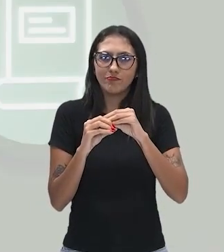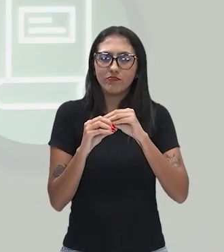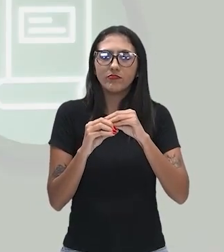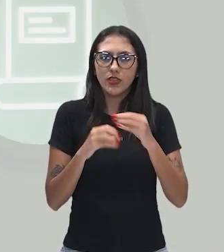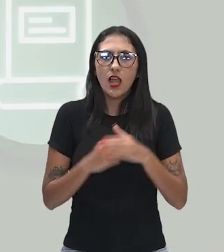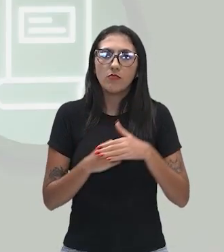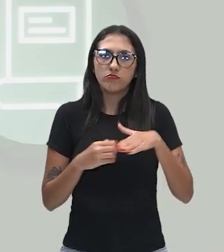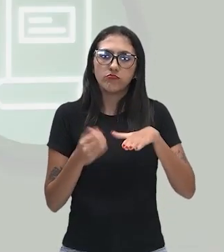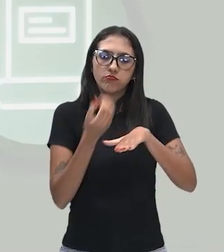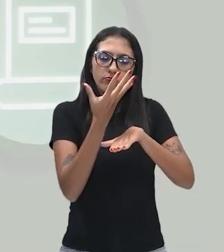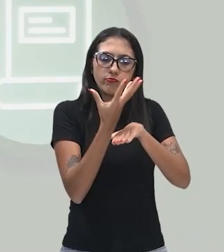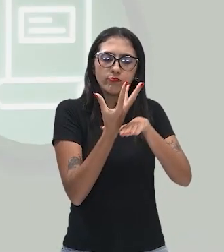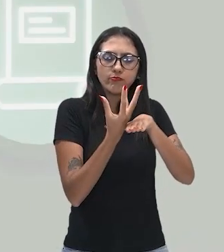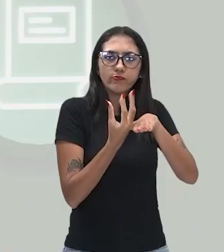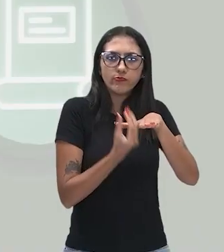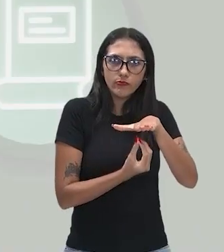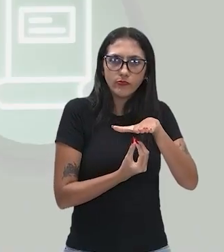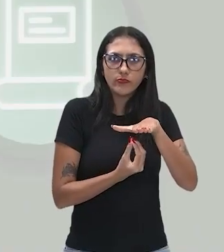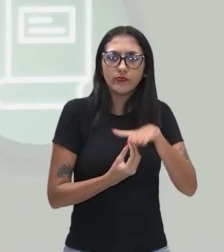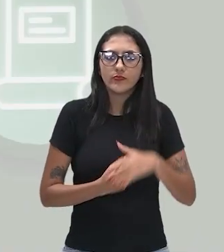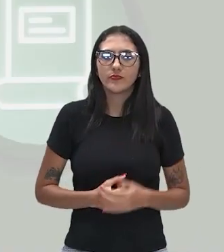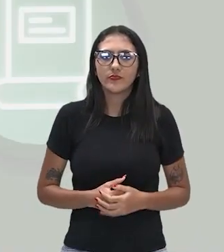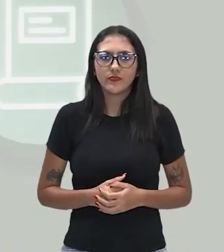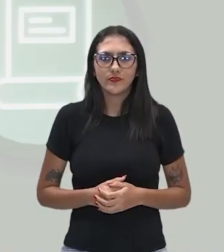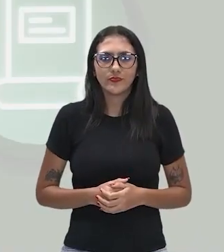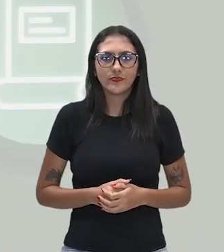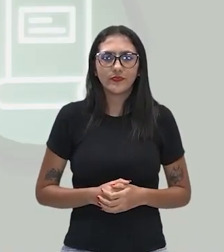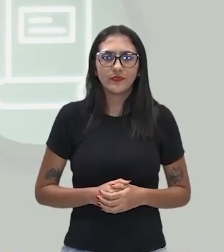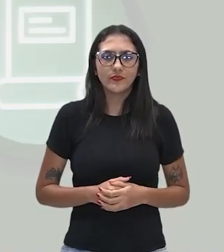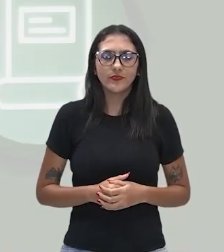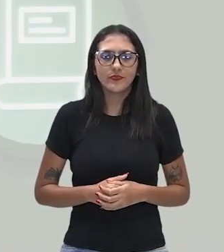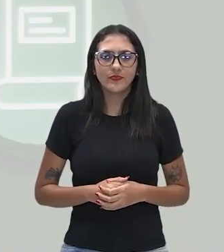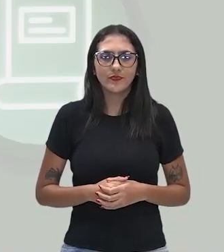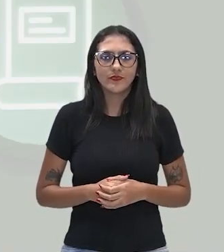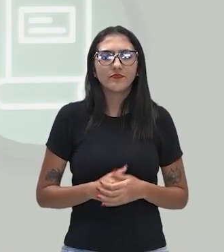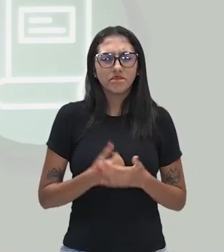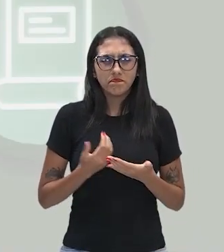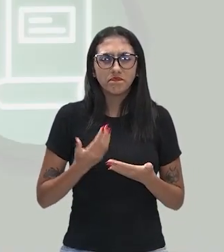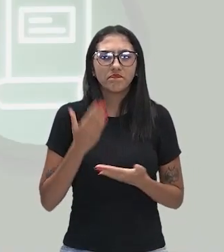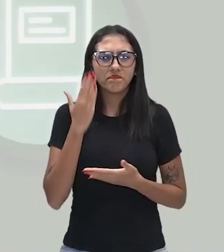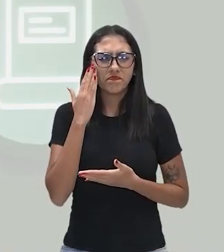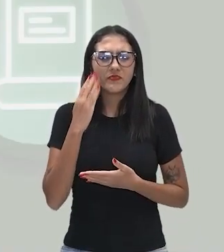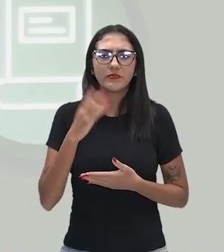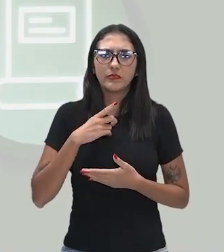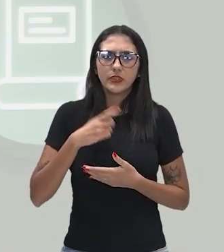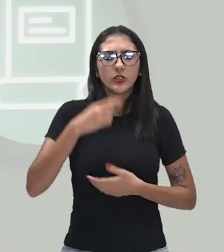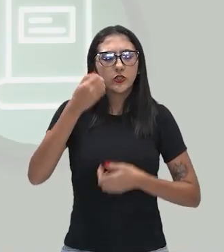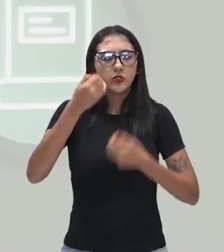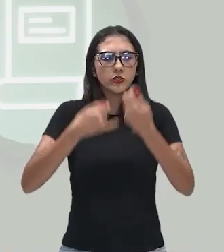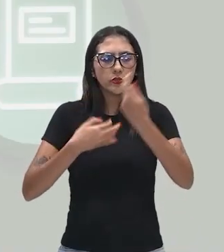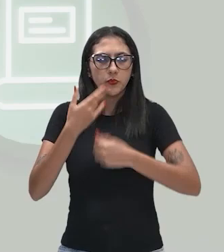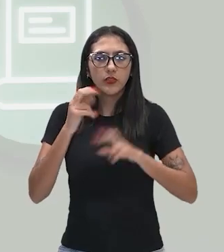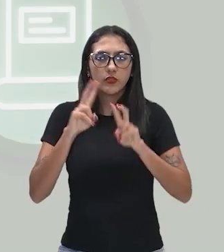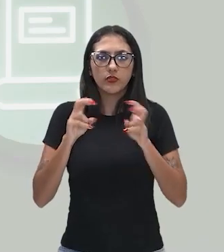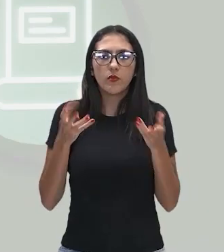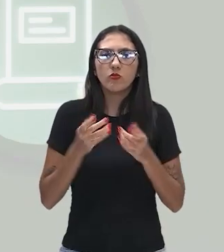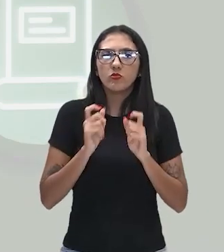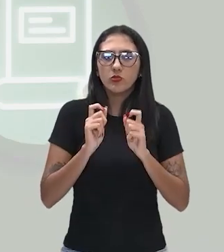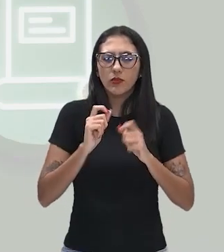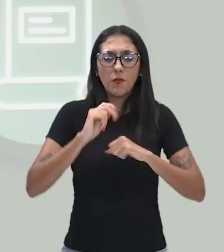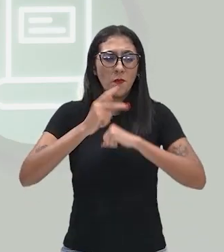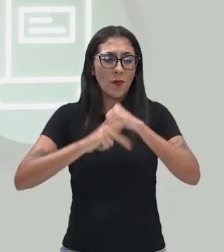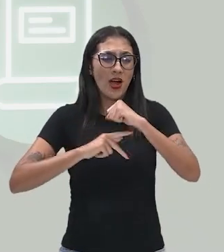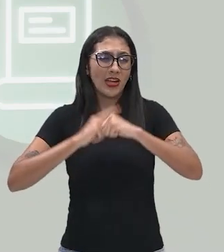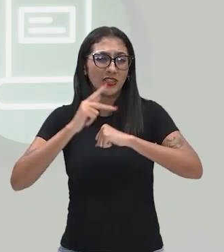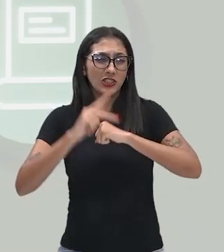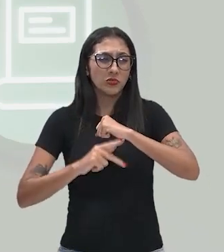lá para longe. Tudo bem, pessoal? Bom, gente, a gente está aqui falando sobre partículas cada vez menores,